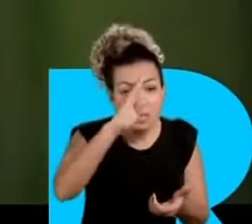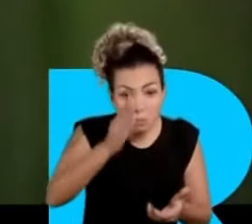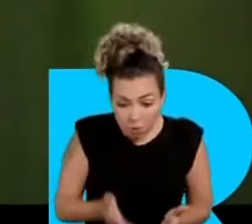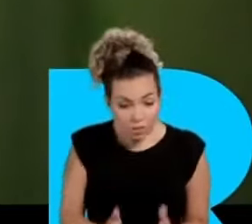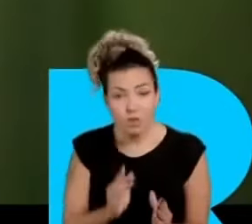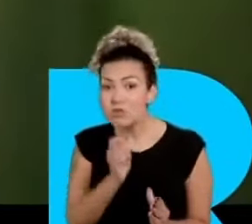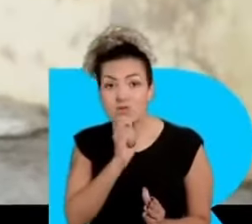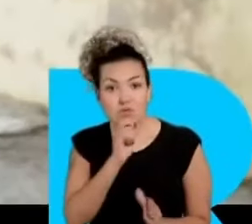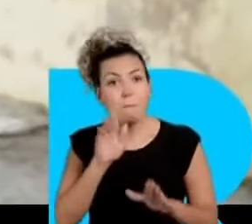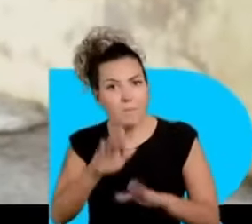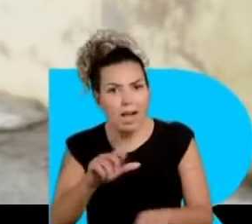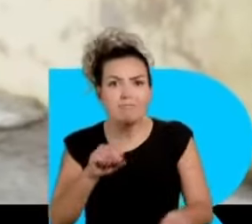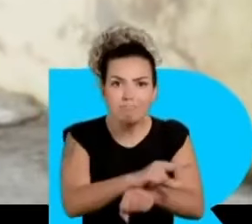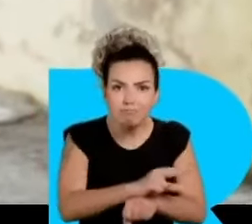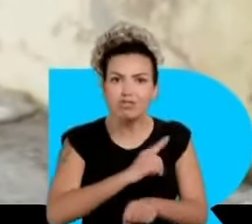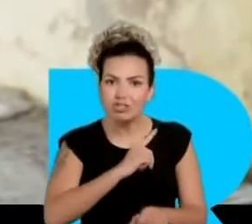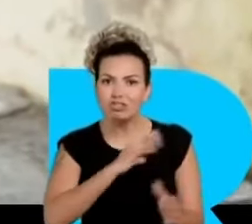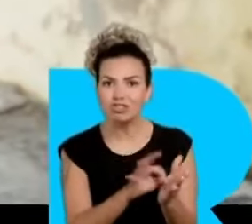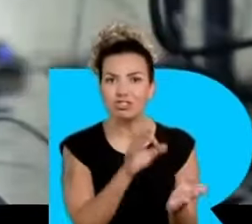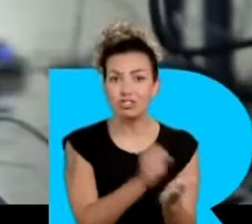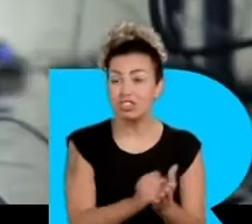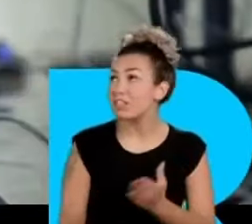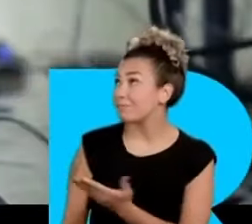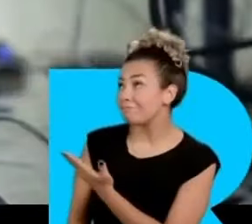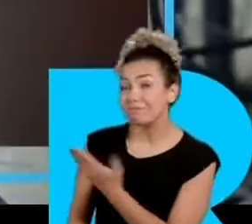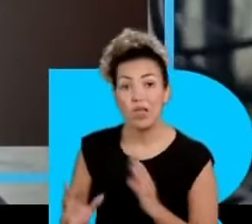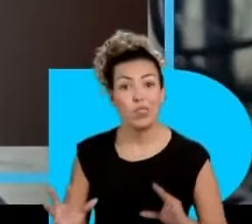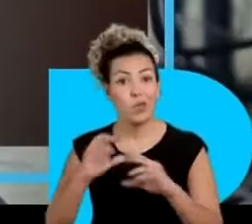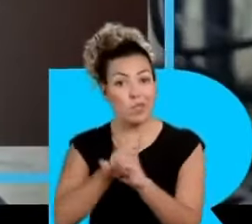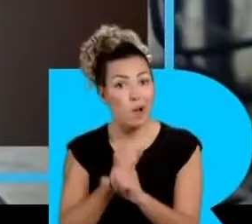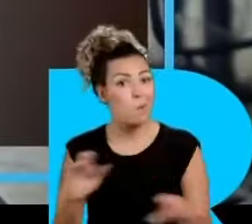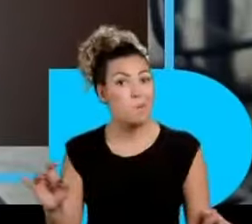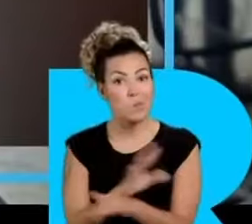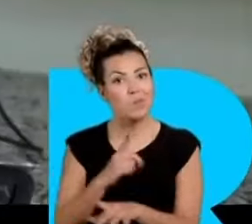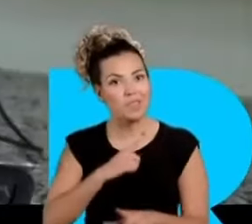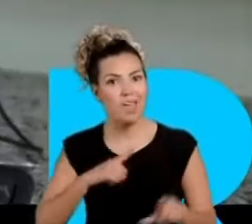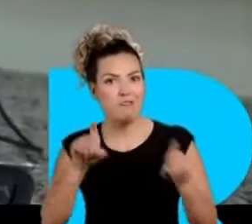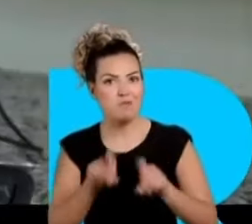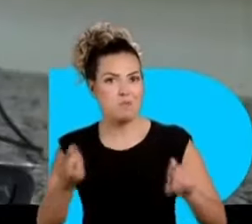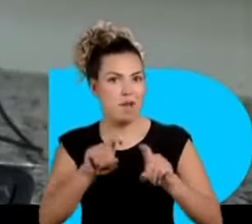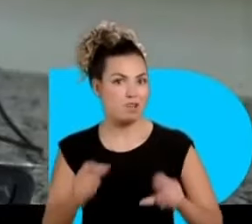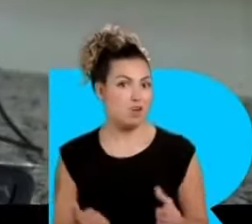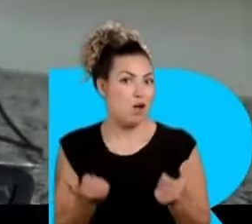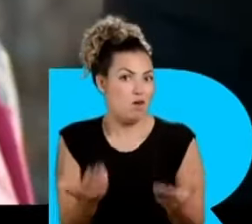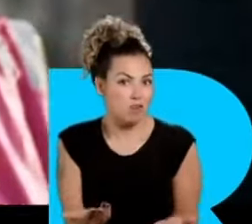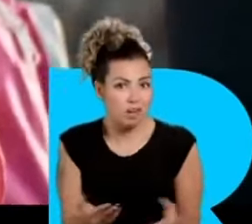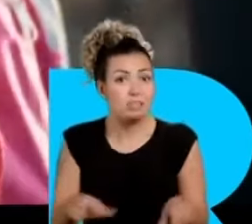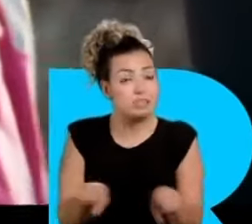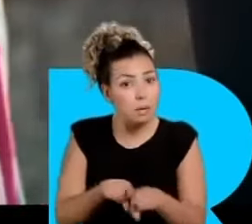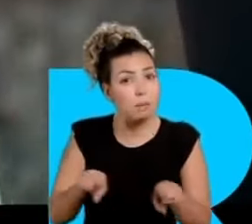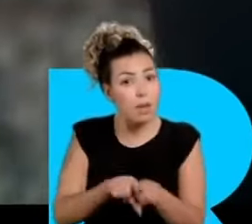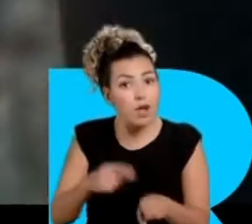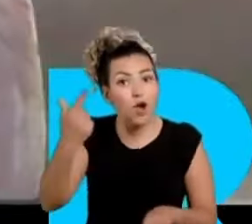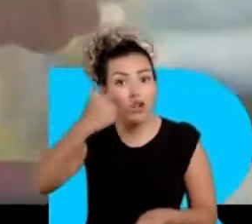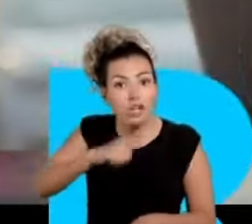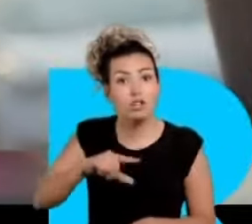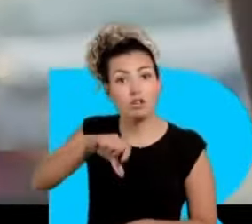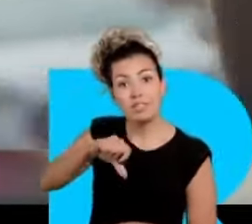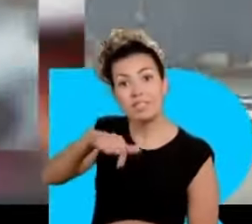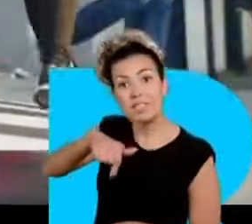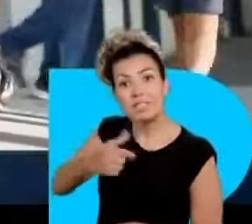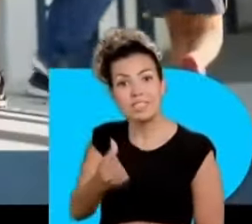na creche antes mesmo do bebê nascer. Entregou 14 mil salas digitais. Dá crédito de